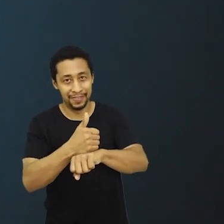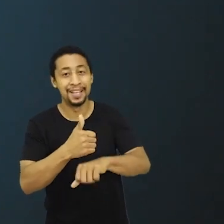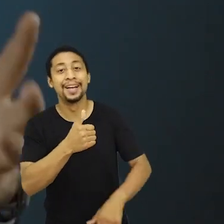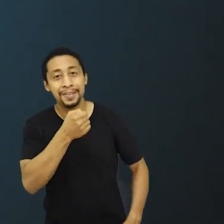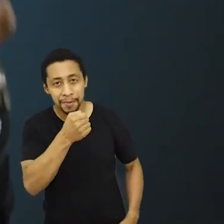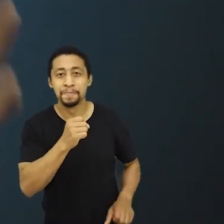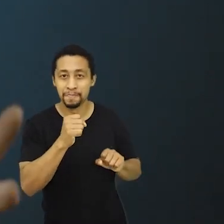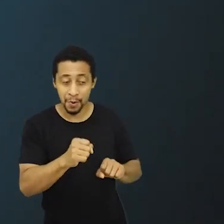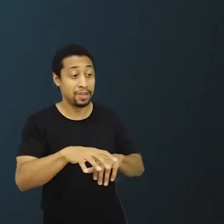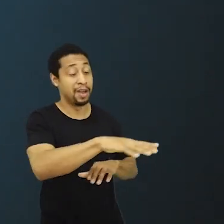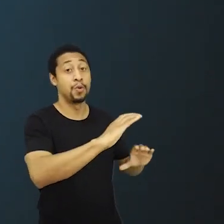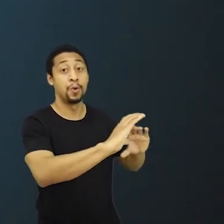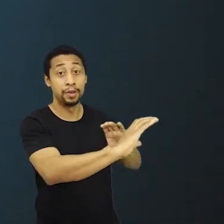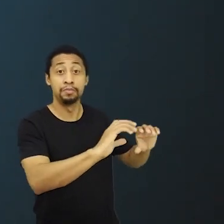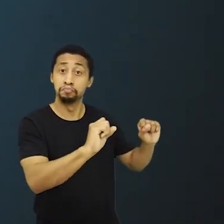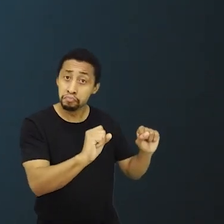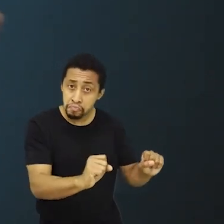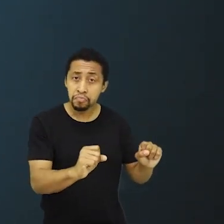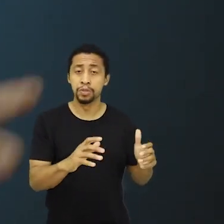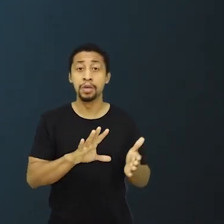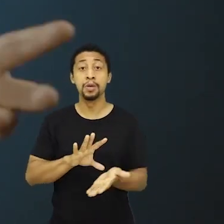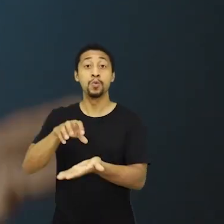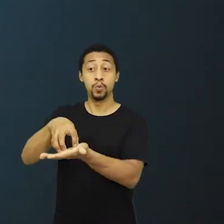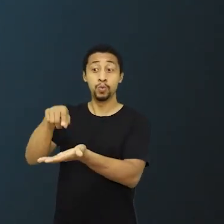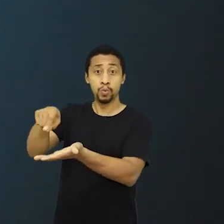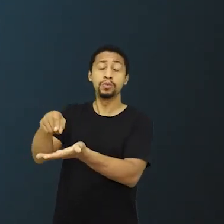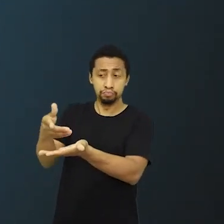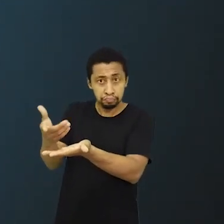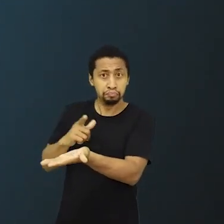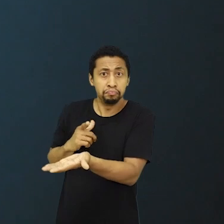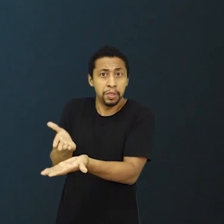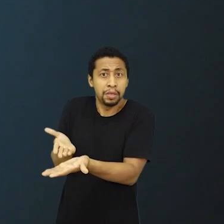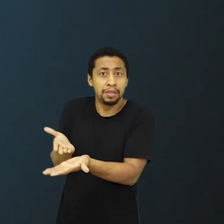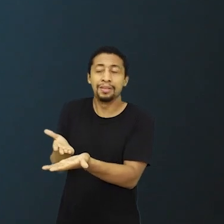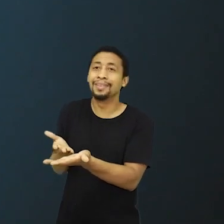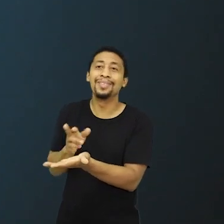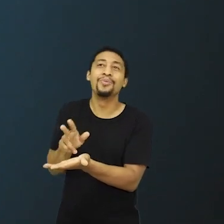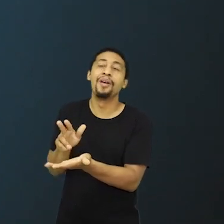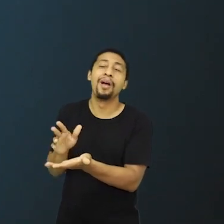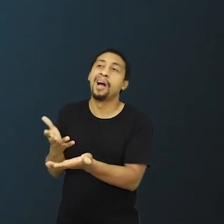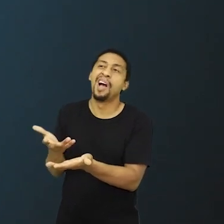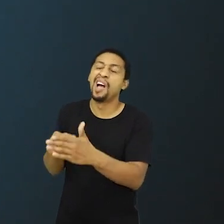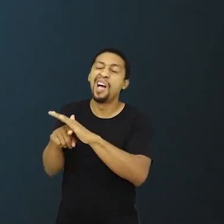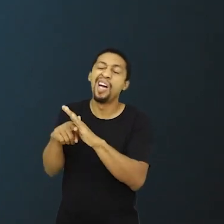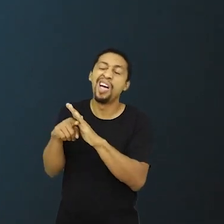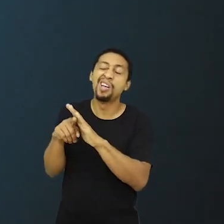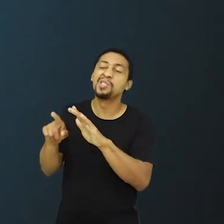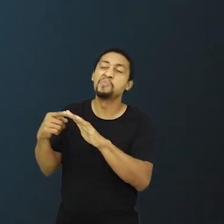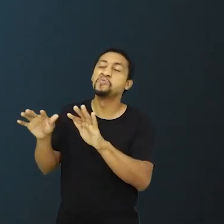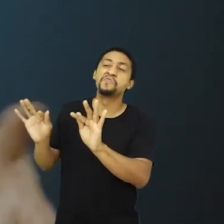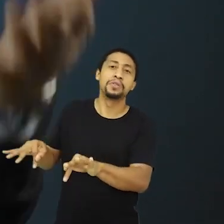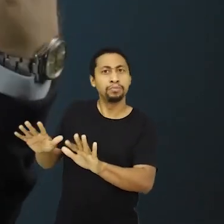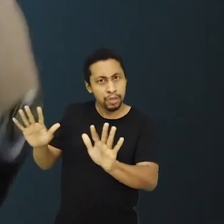faz isso. Quer dizer, ele está lá, mas ele não é o fim não é só que ele exista, é que ele seja pesquisado, usado